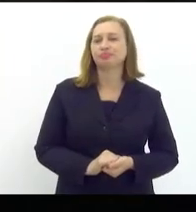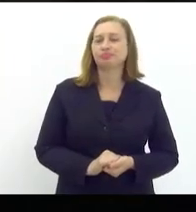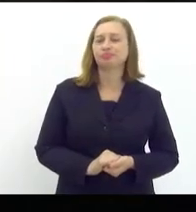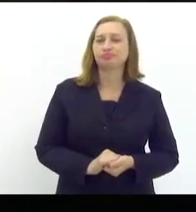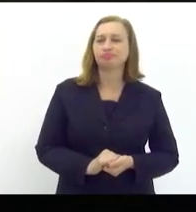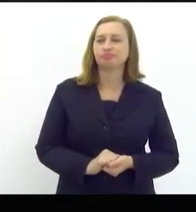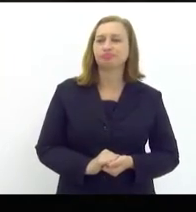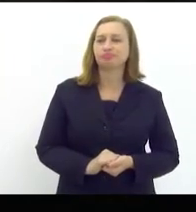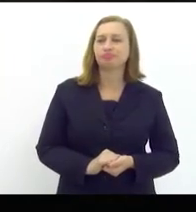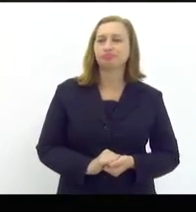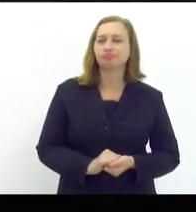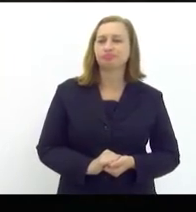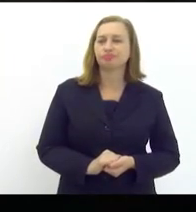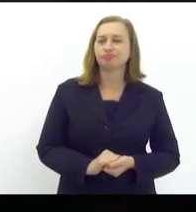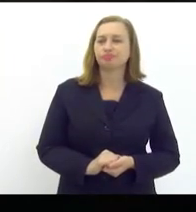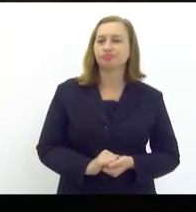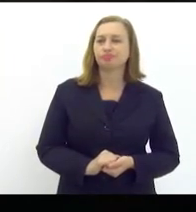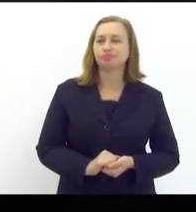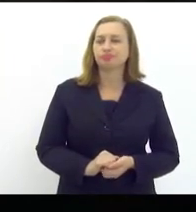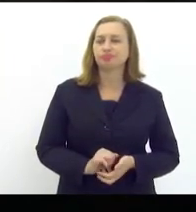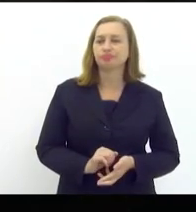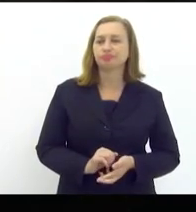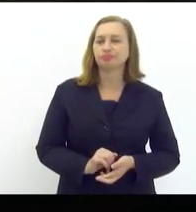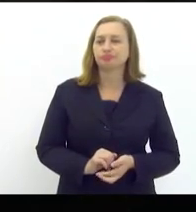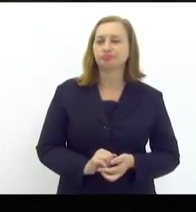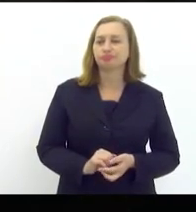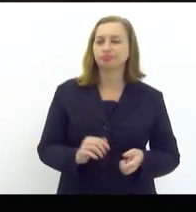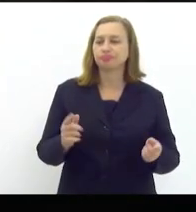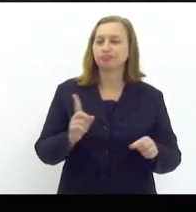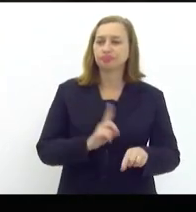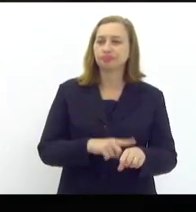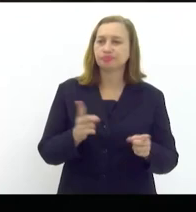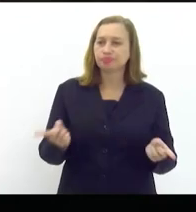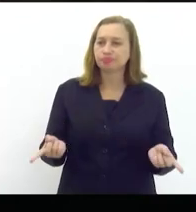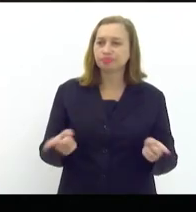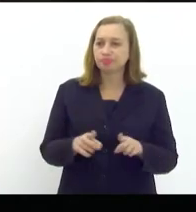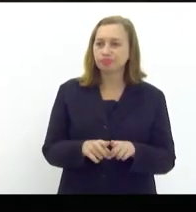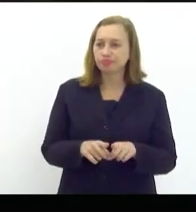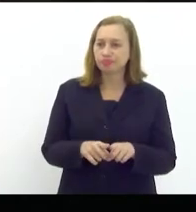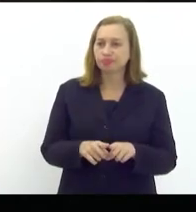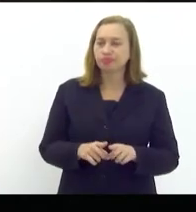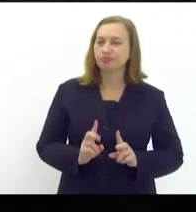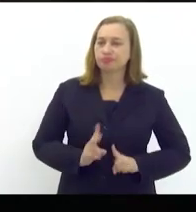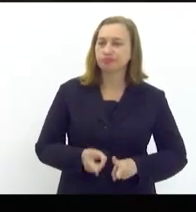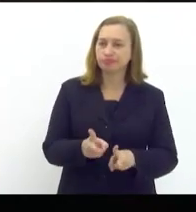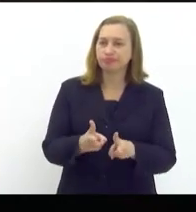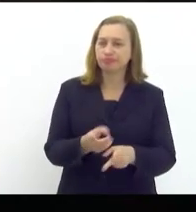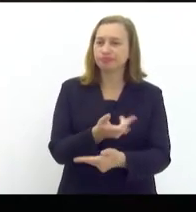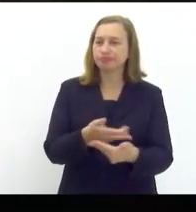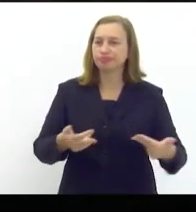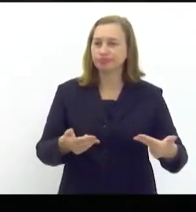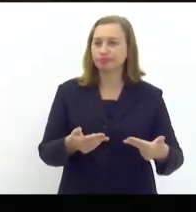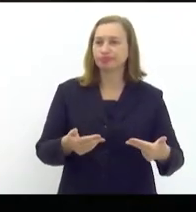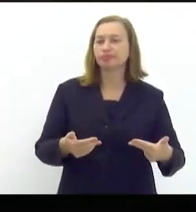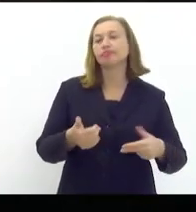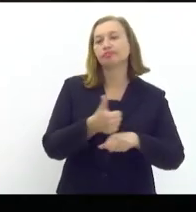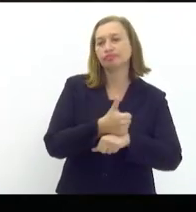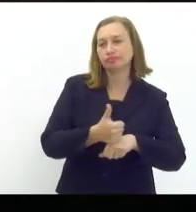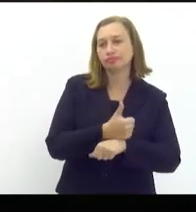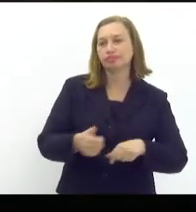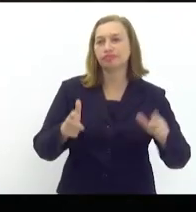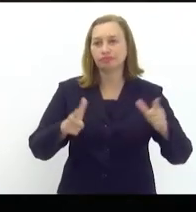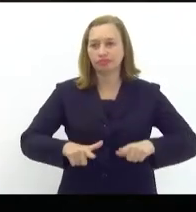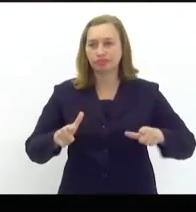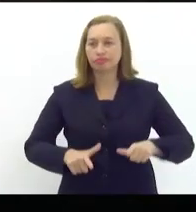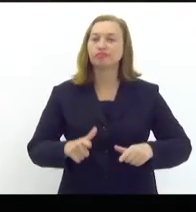funcionamento inviabilizando em curtíssimo prazo é a manutenção e a continuidade de diversos cursos é uma